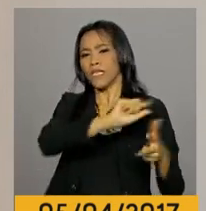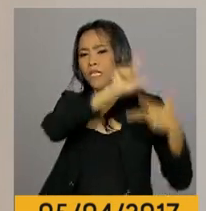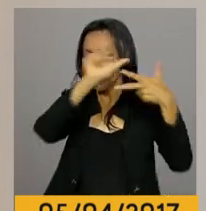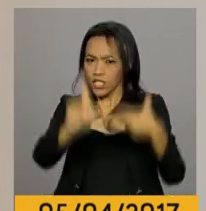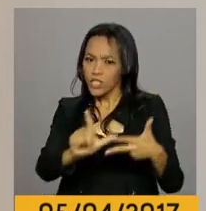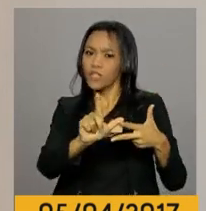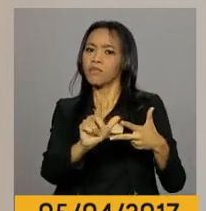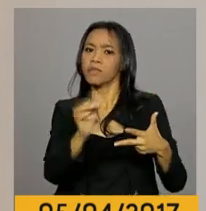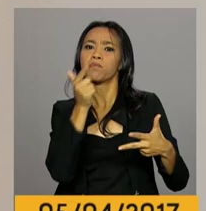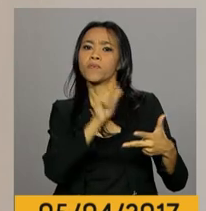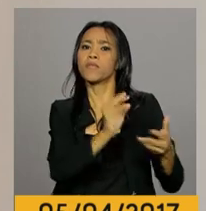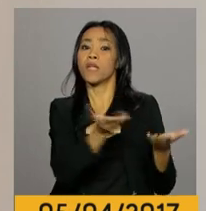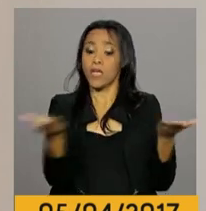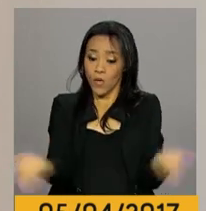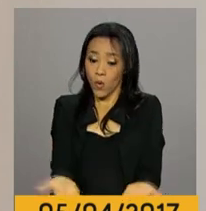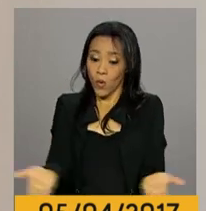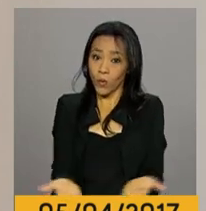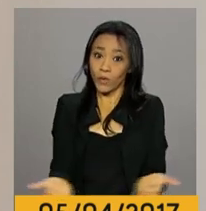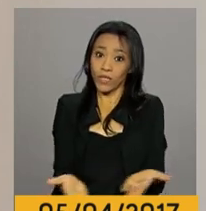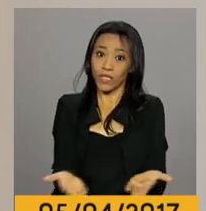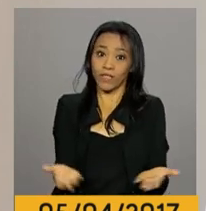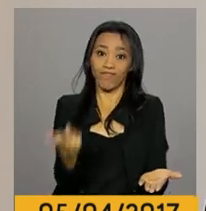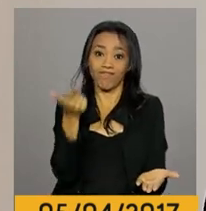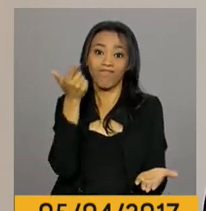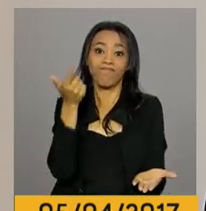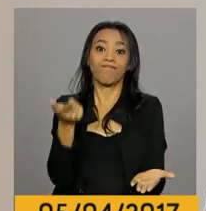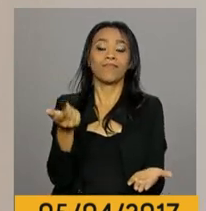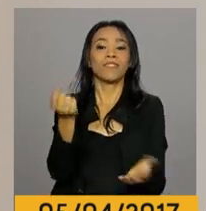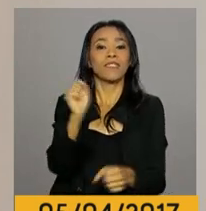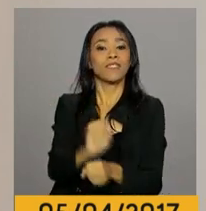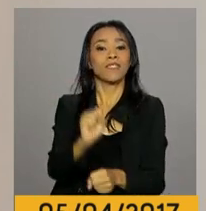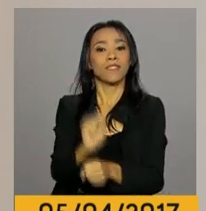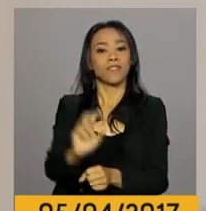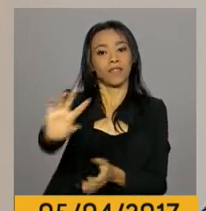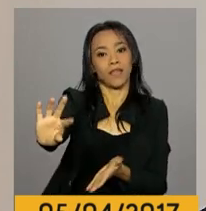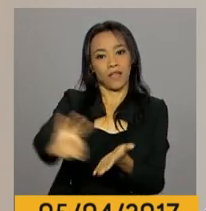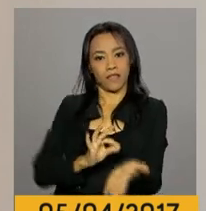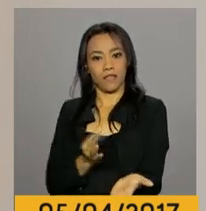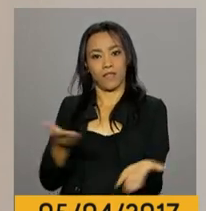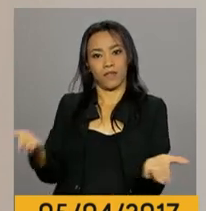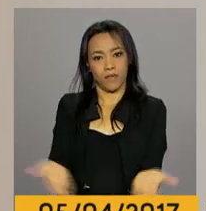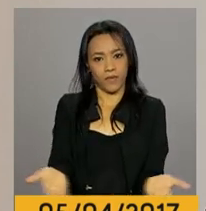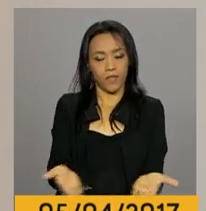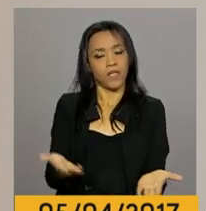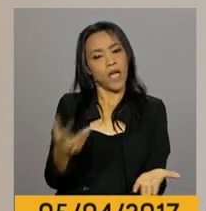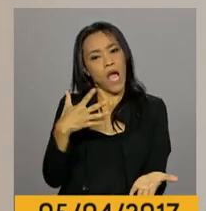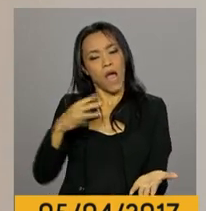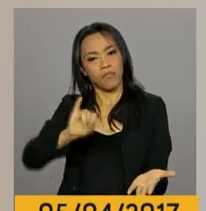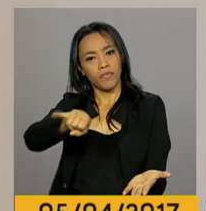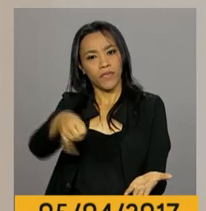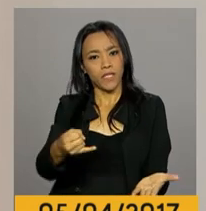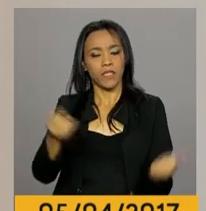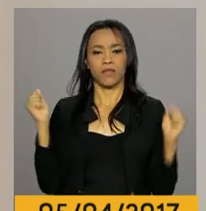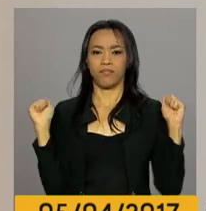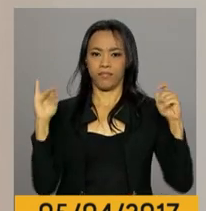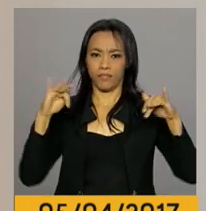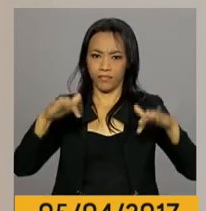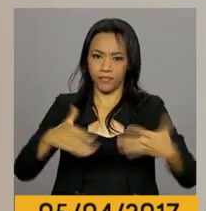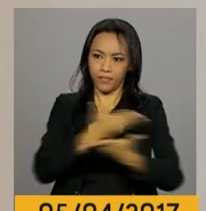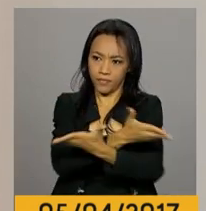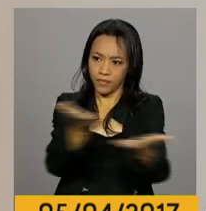mãos e neste dia logo em seguida até aproveitando a presença das senhoras eh